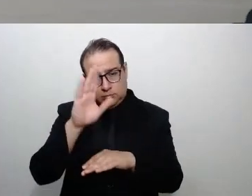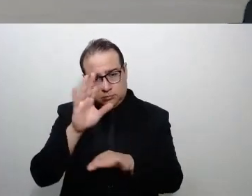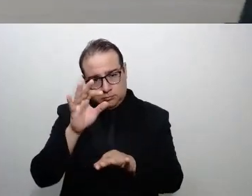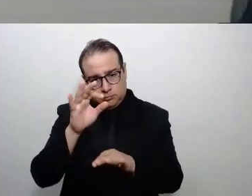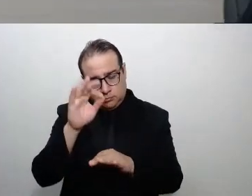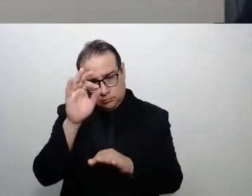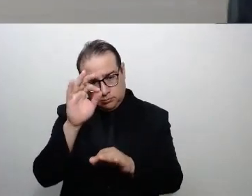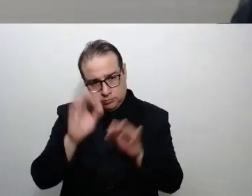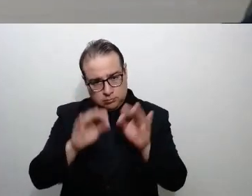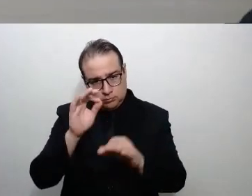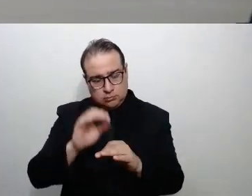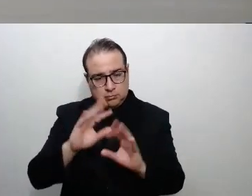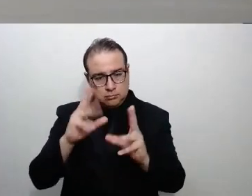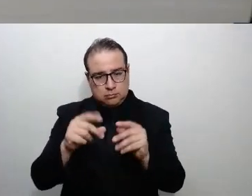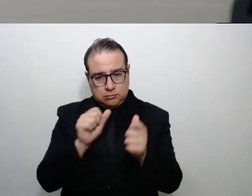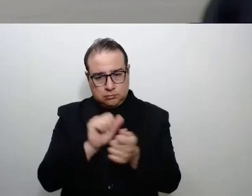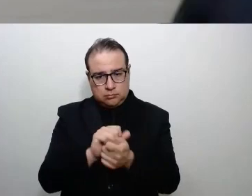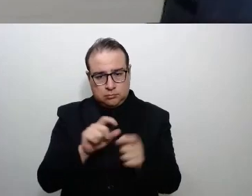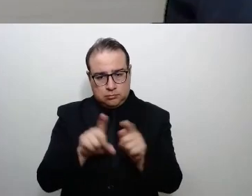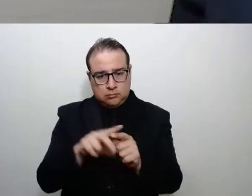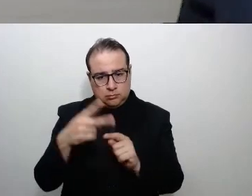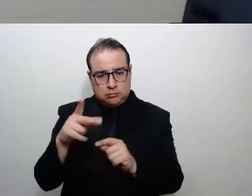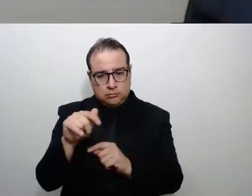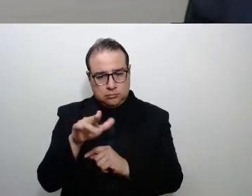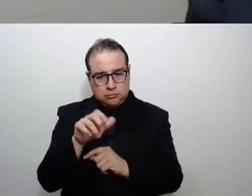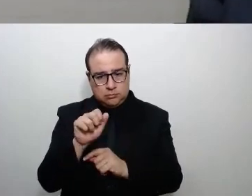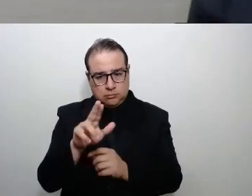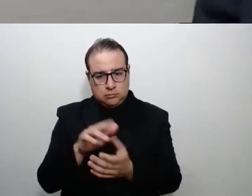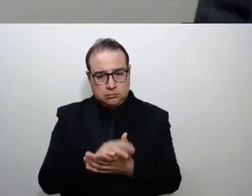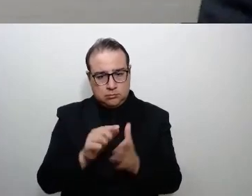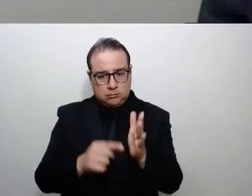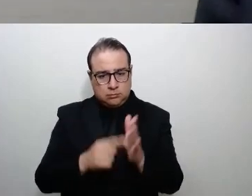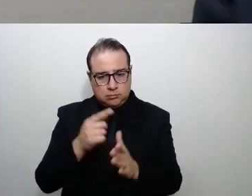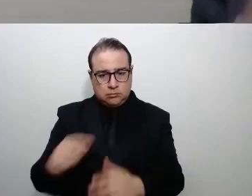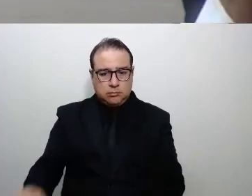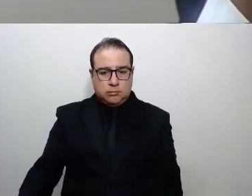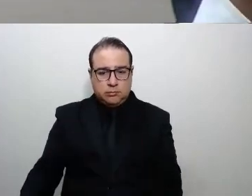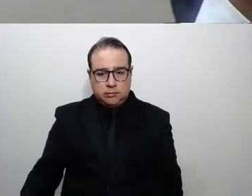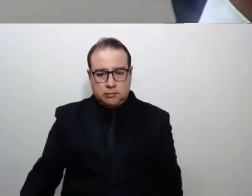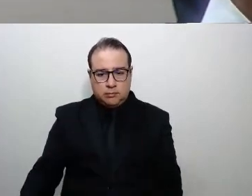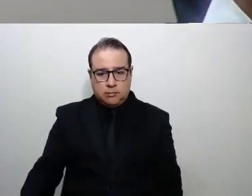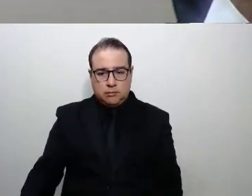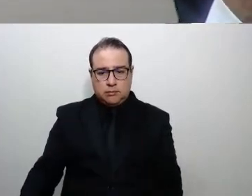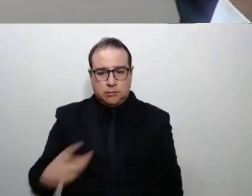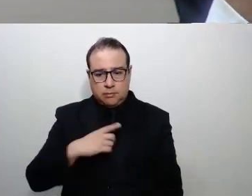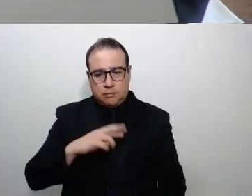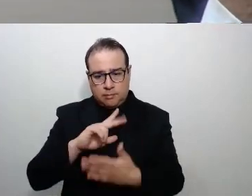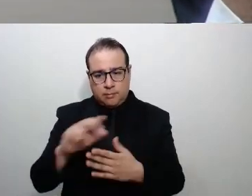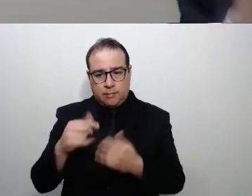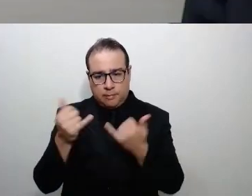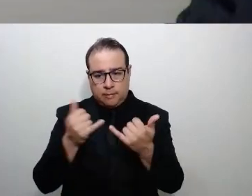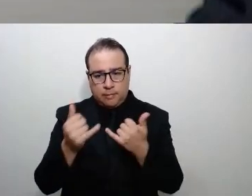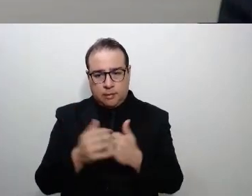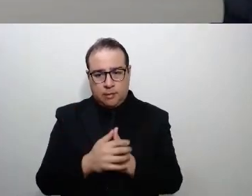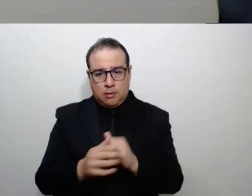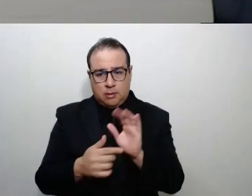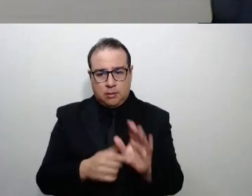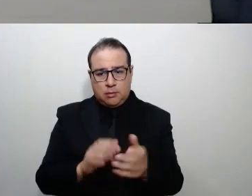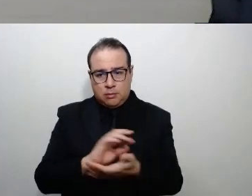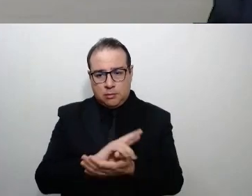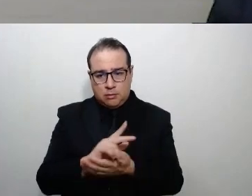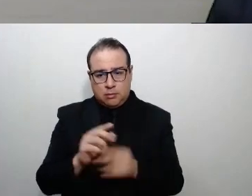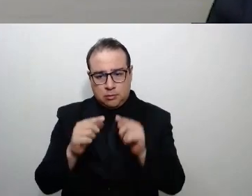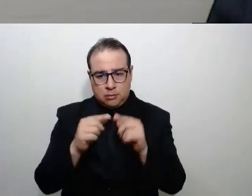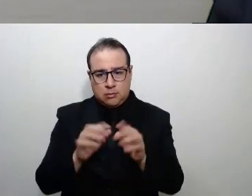conosco tanto no segundo grau quanto no primeiro ou uma rica troca de informações de conhecimento entre